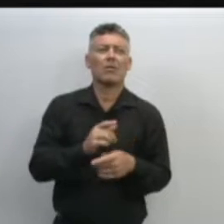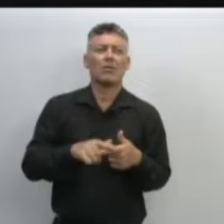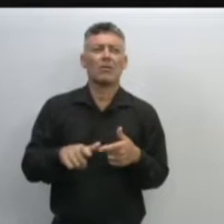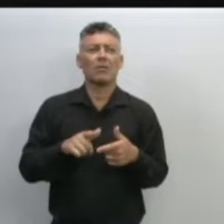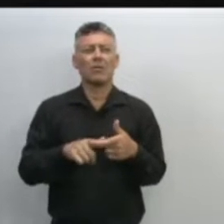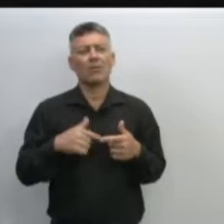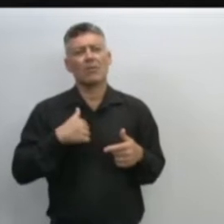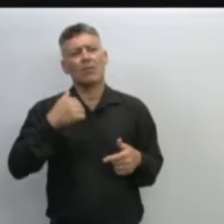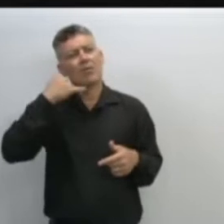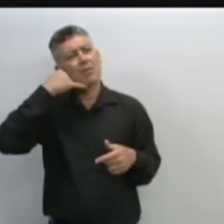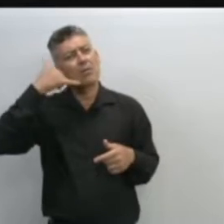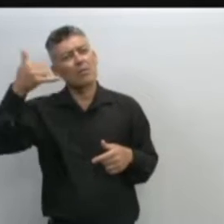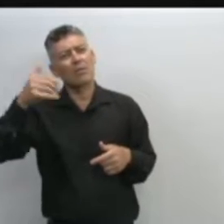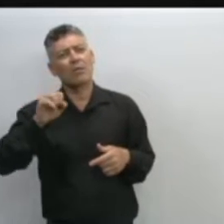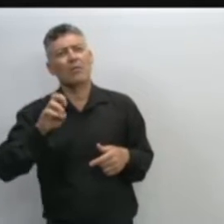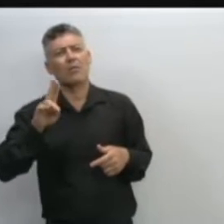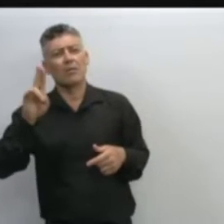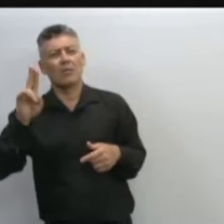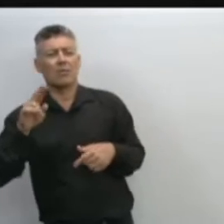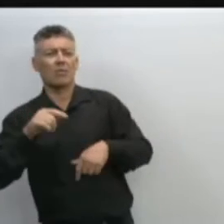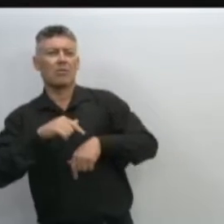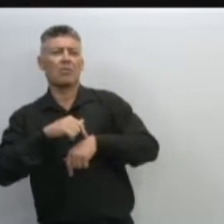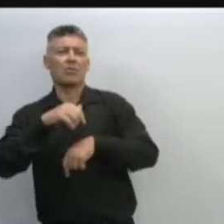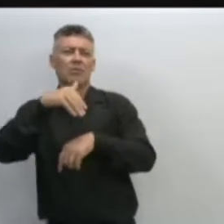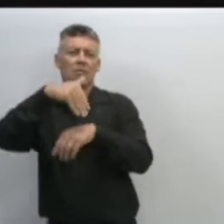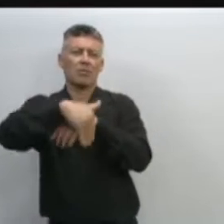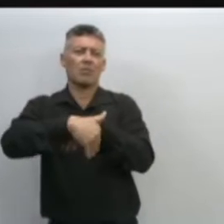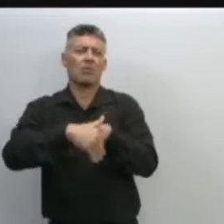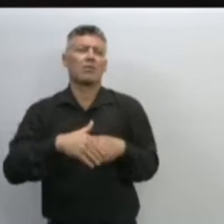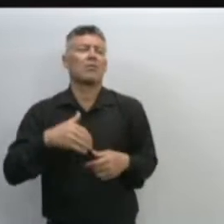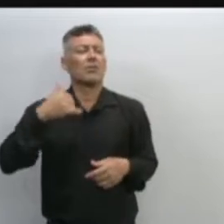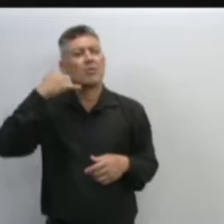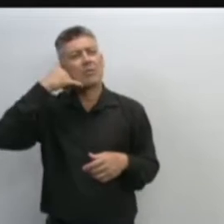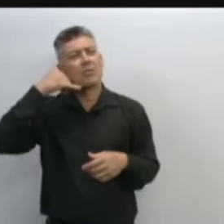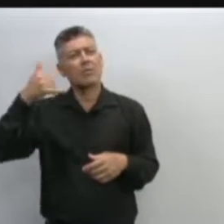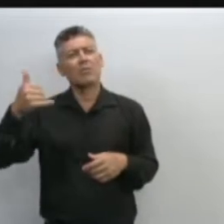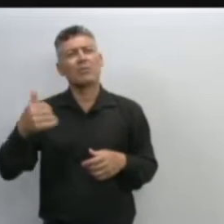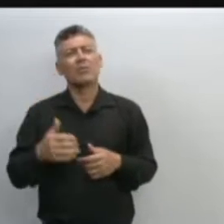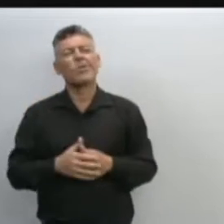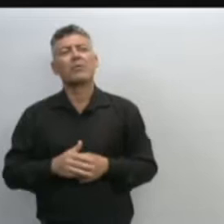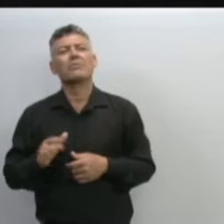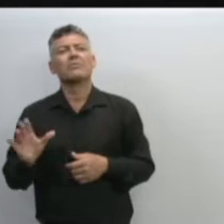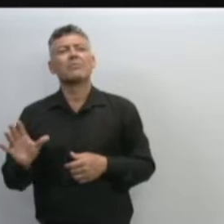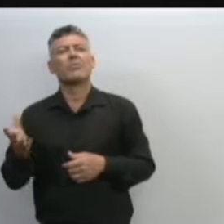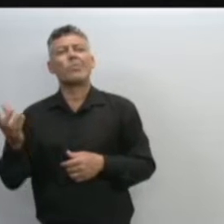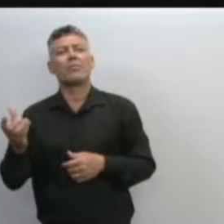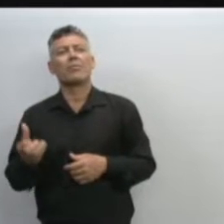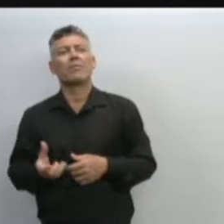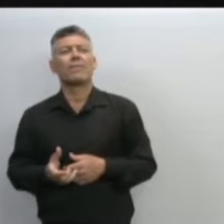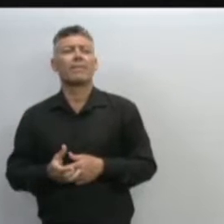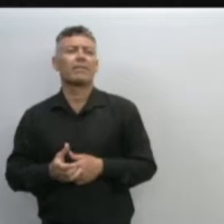nós ligamos para a Censu, isso era à noite, e na ocasião,